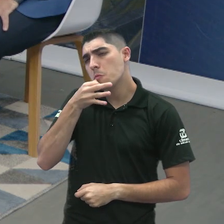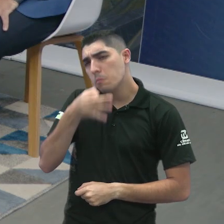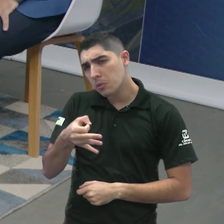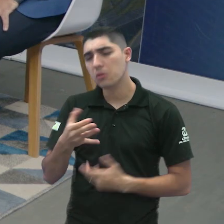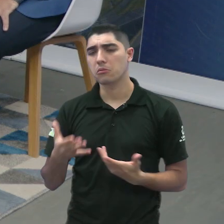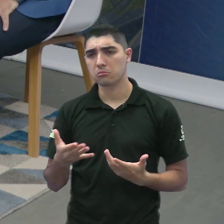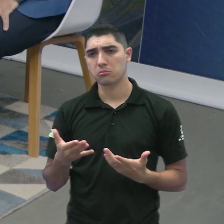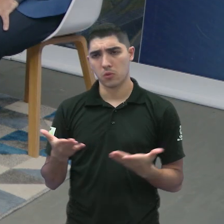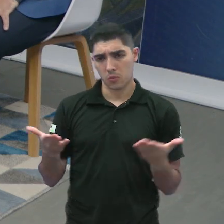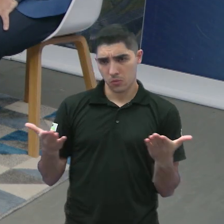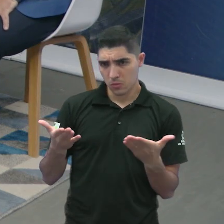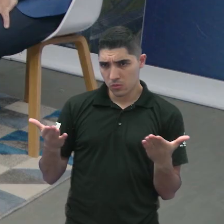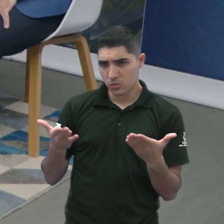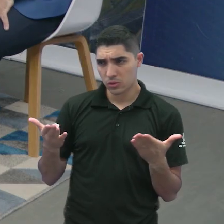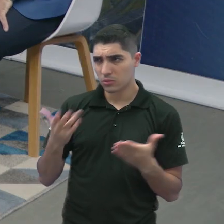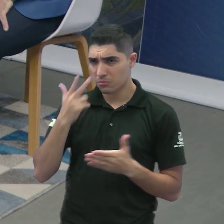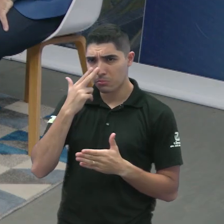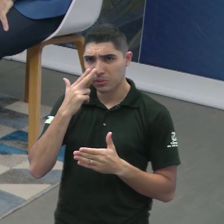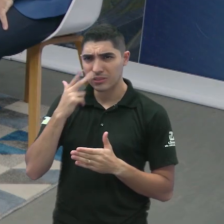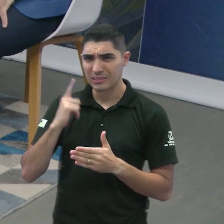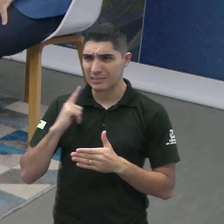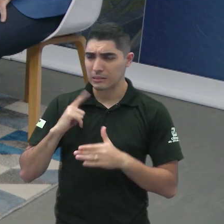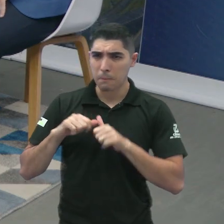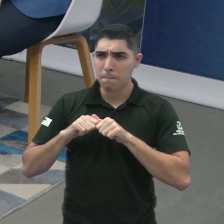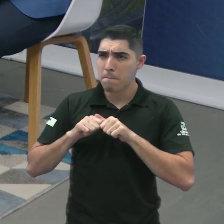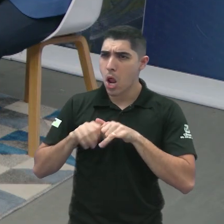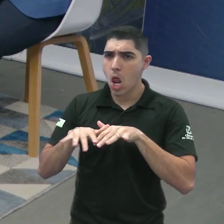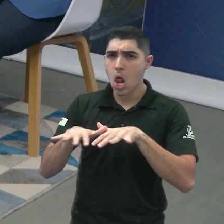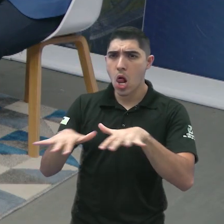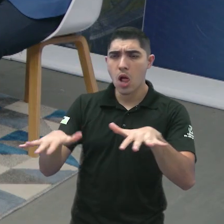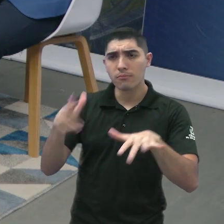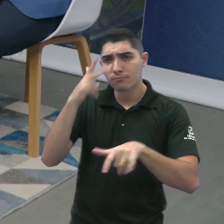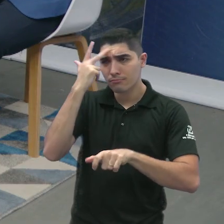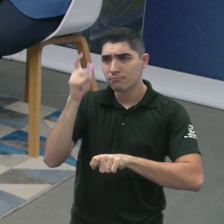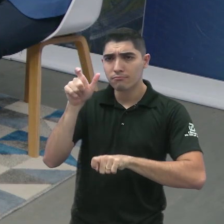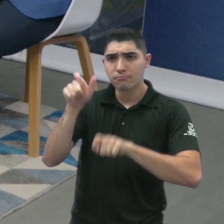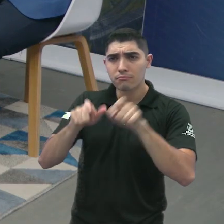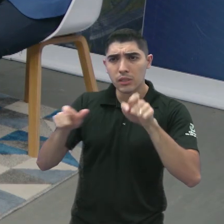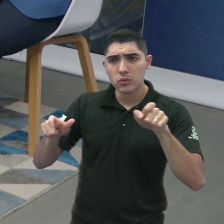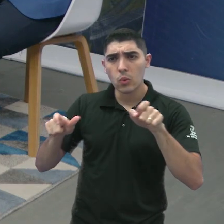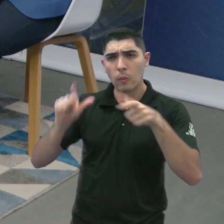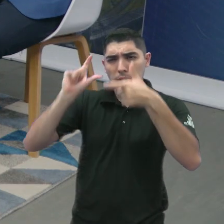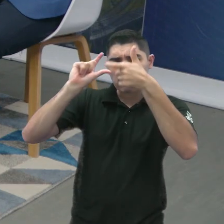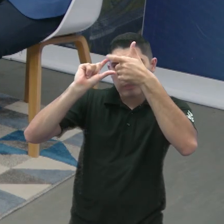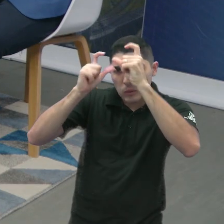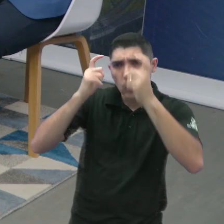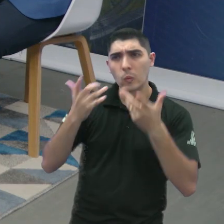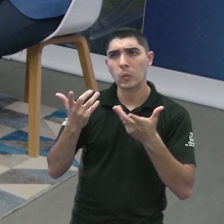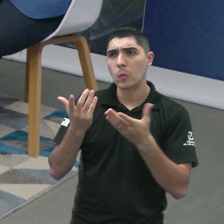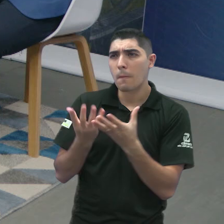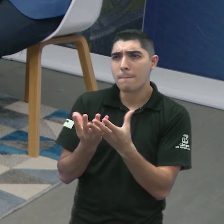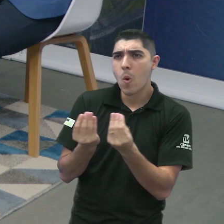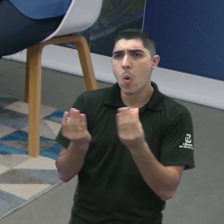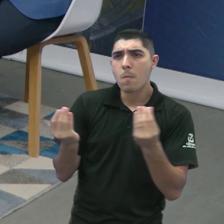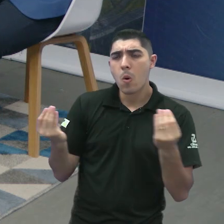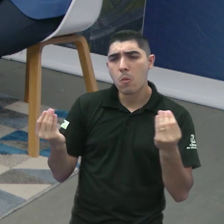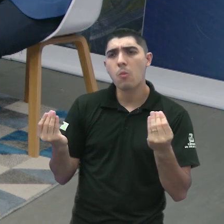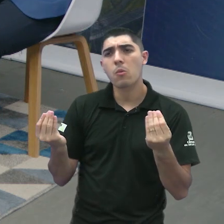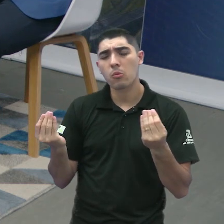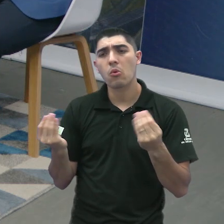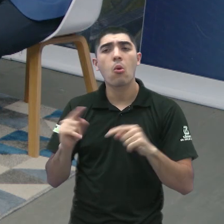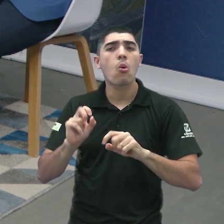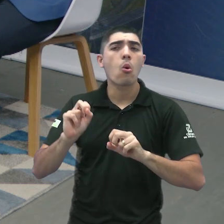tendo uma epidemia de casos, de pessoas identificando ou uma epidemia